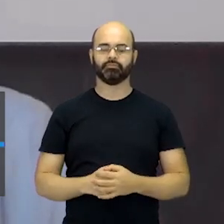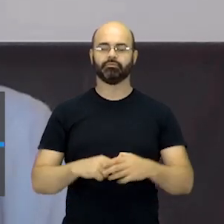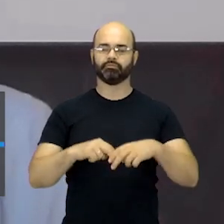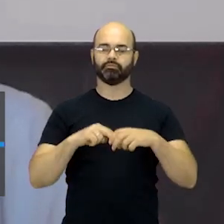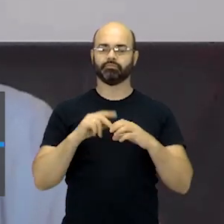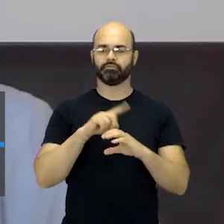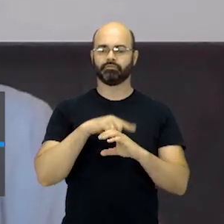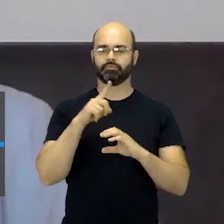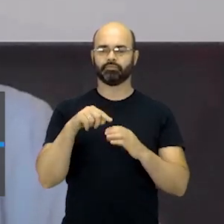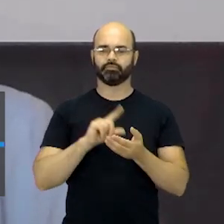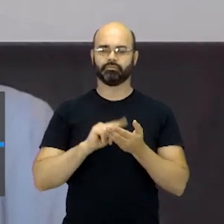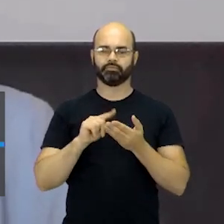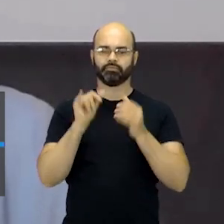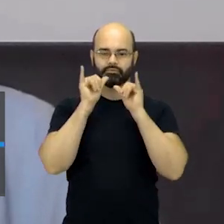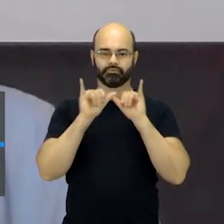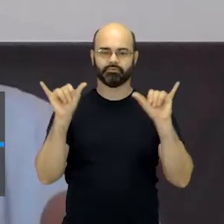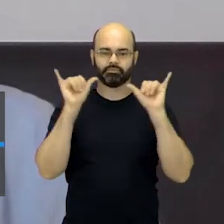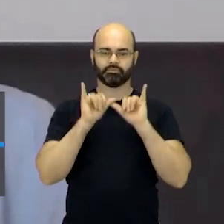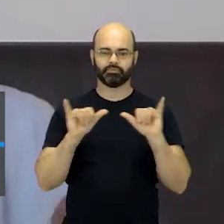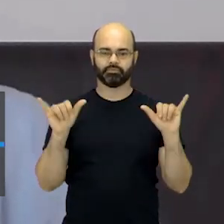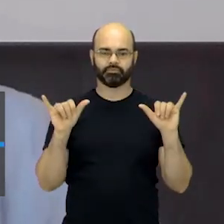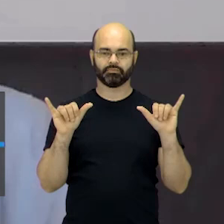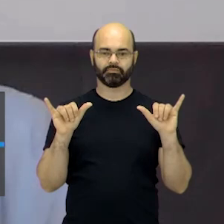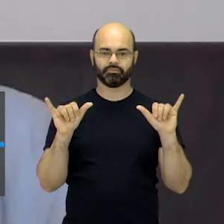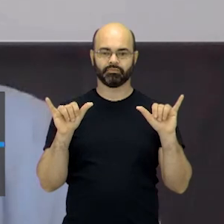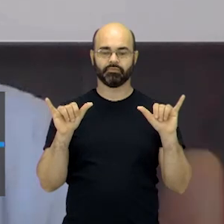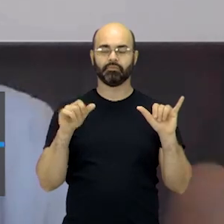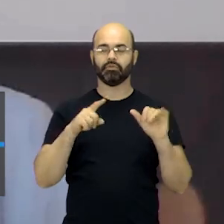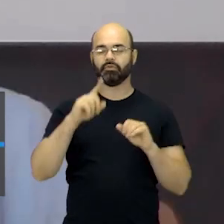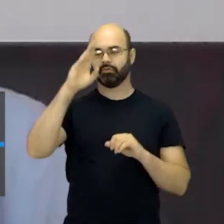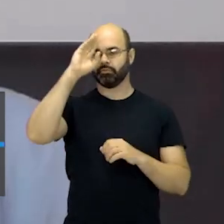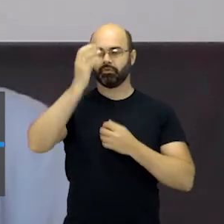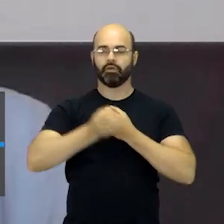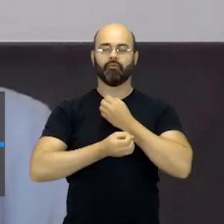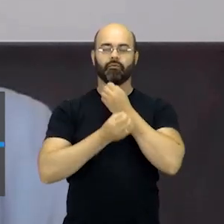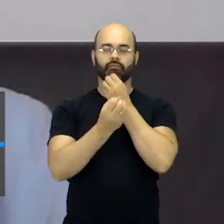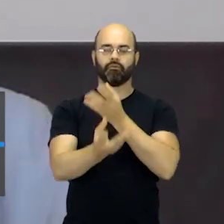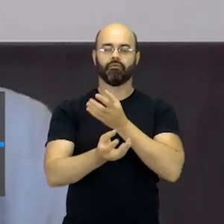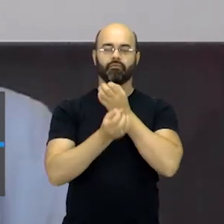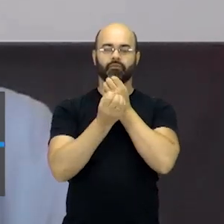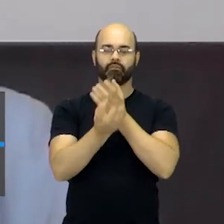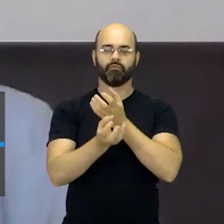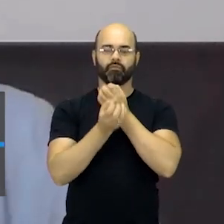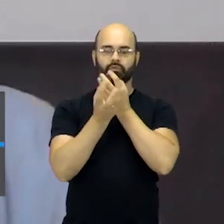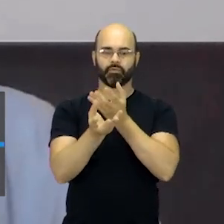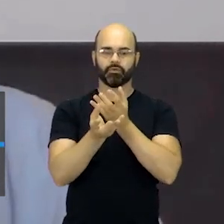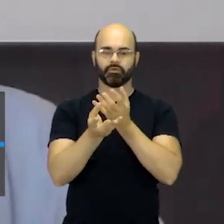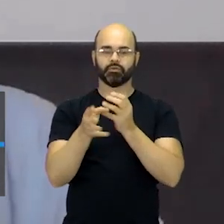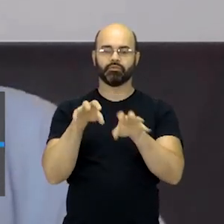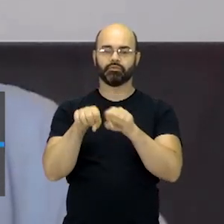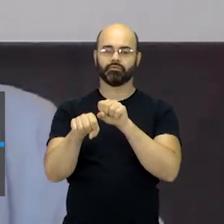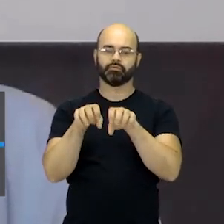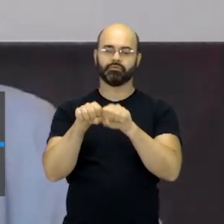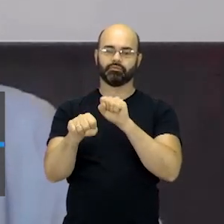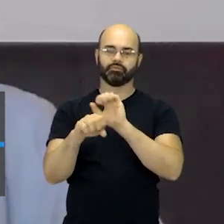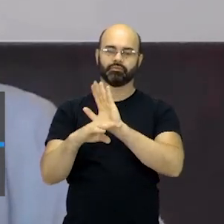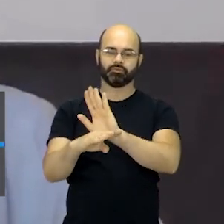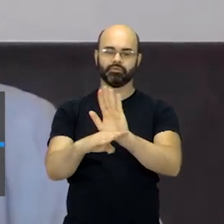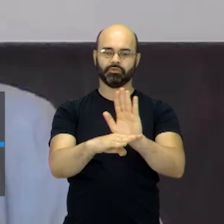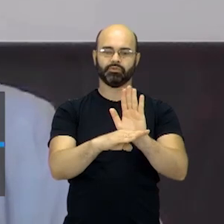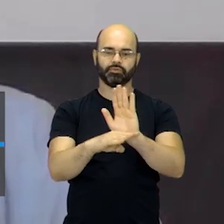divulgação científica, por ter esse teor, né, informativo e formativo também, tá? Ele é muito